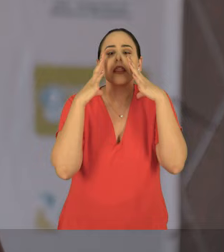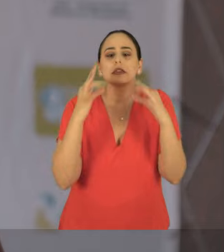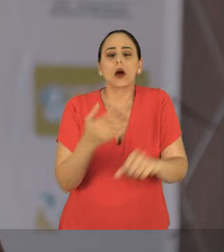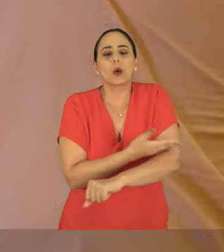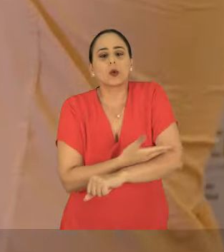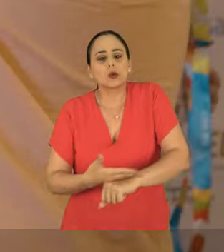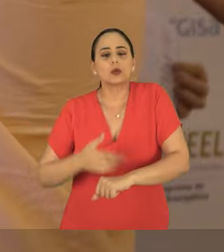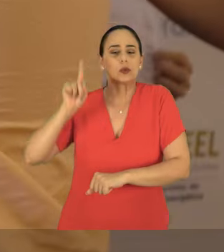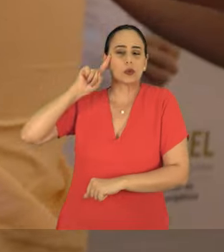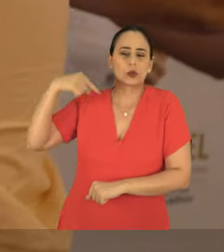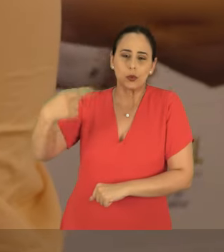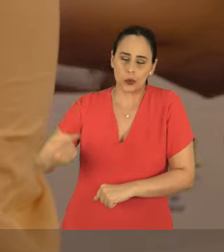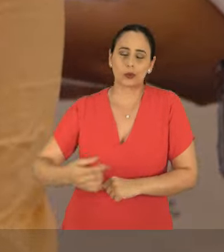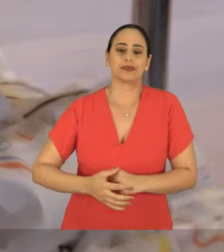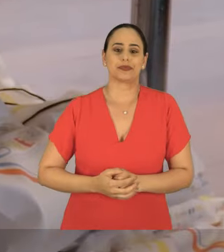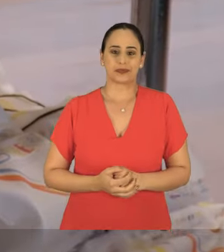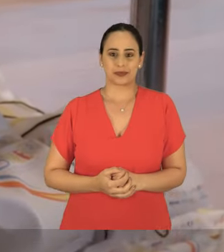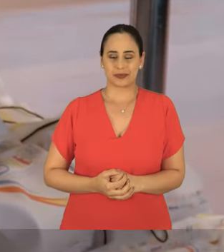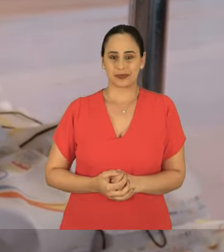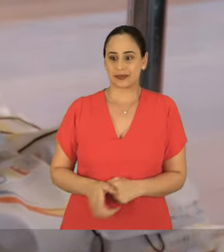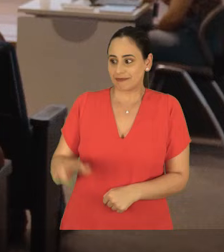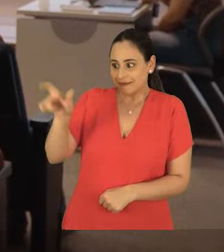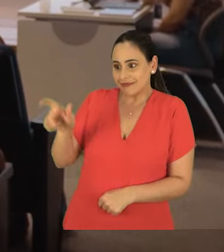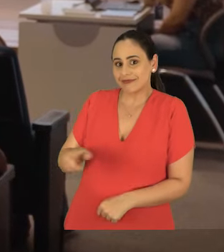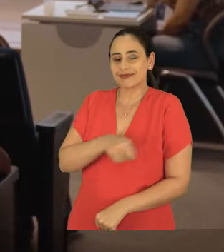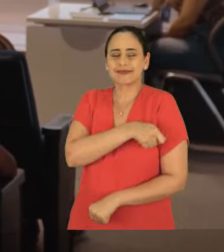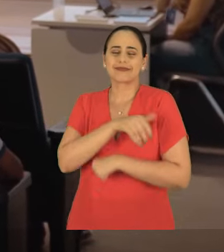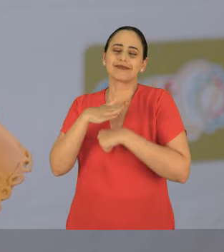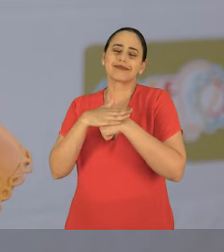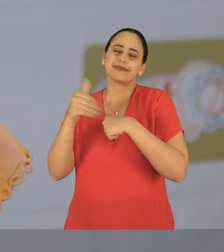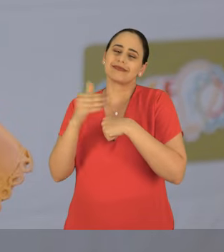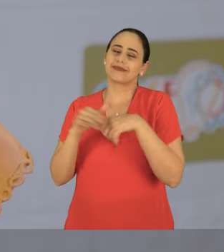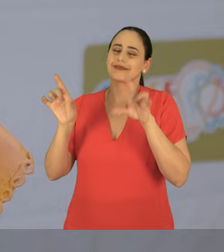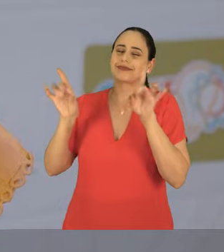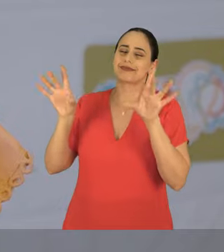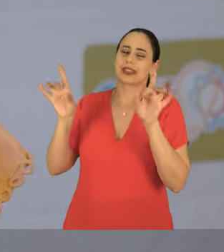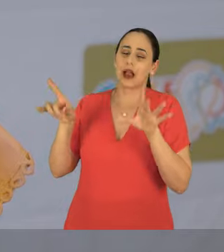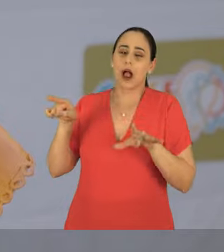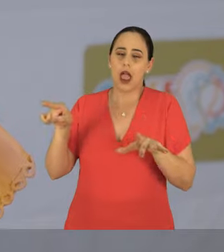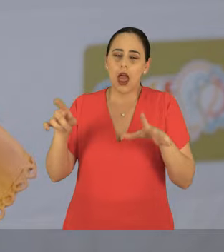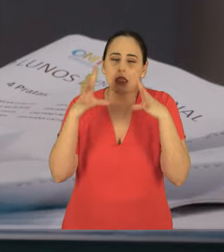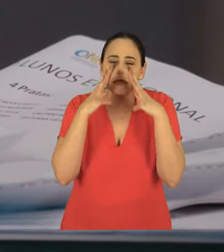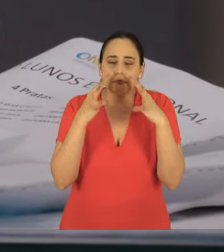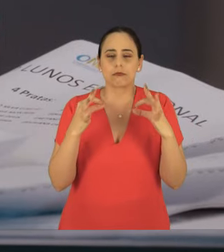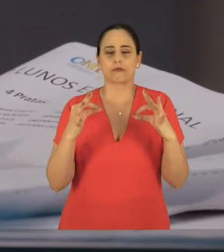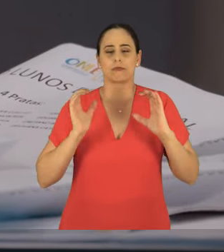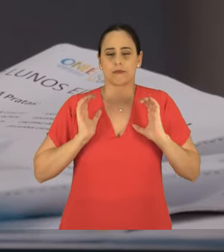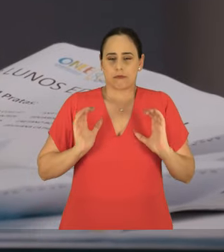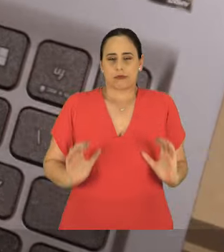dia a dia. Ellen é uma pessoa muito especial, muito querida. Uma aluna centrada, bem